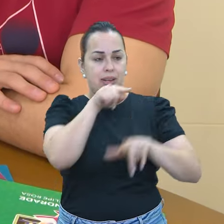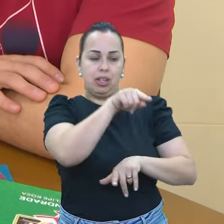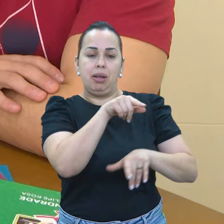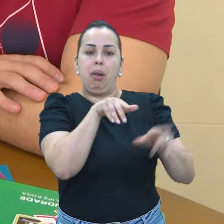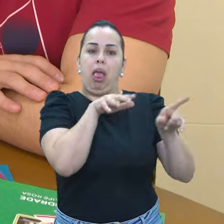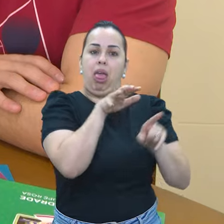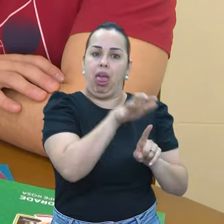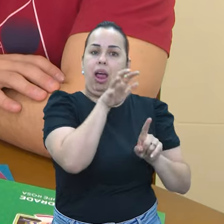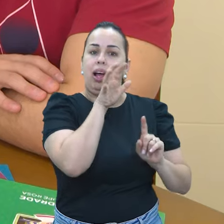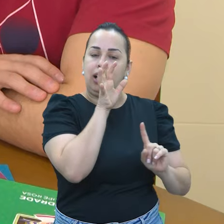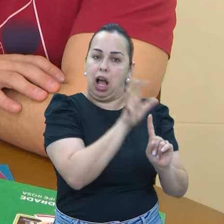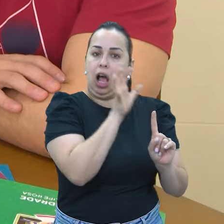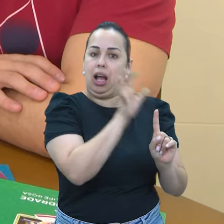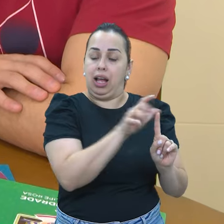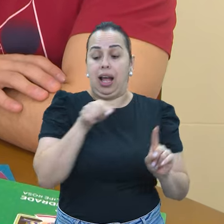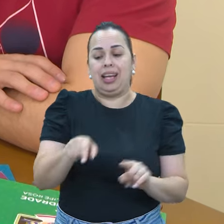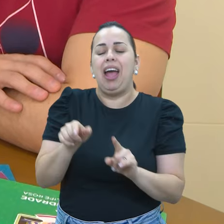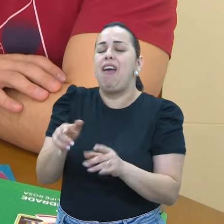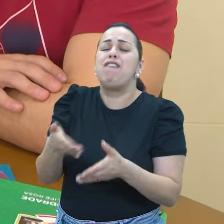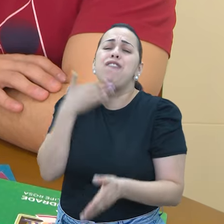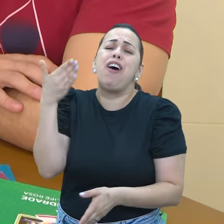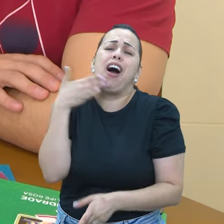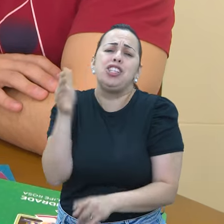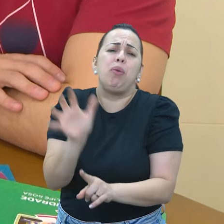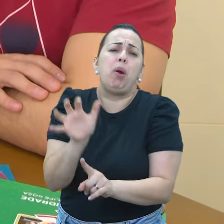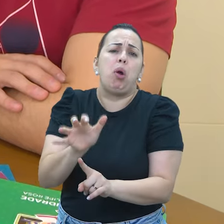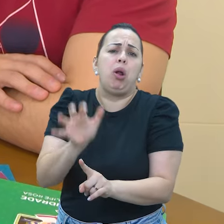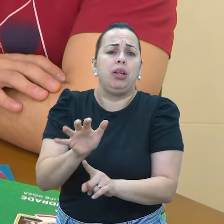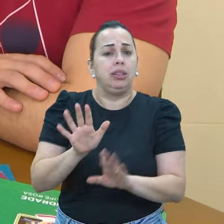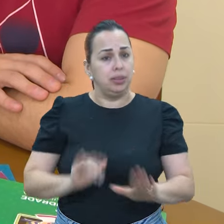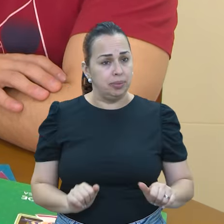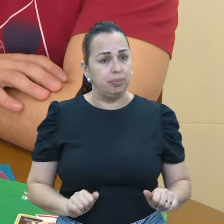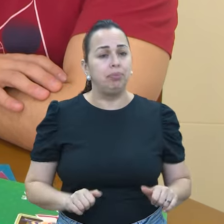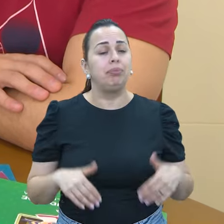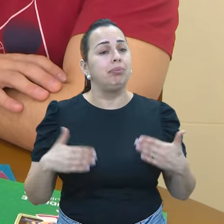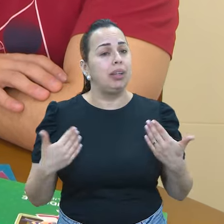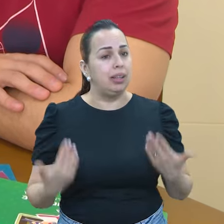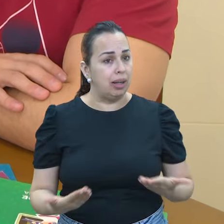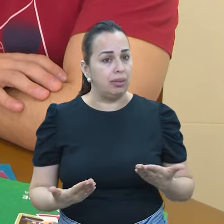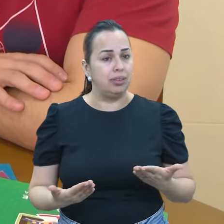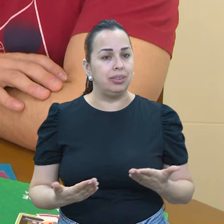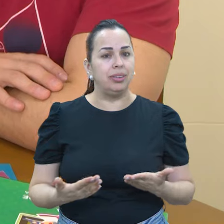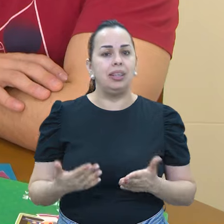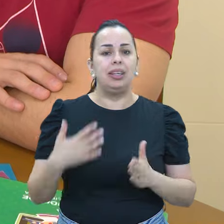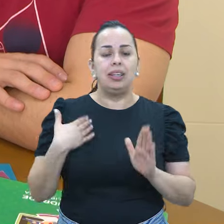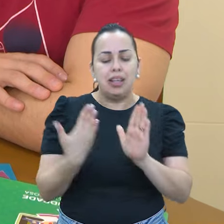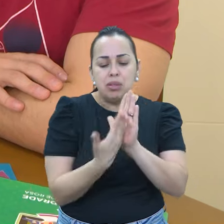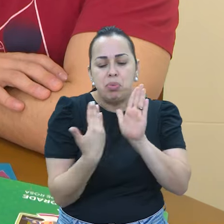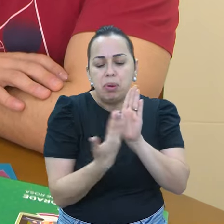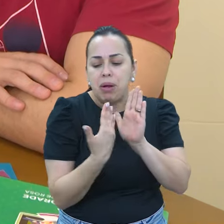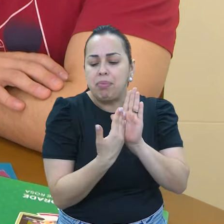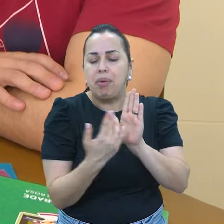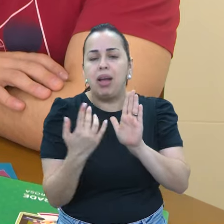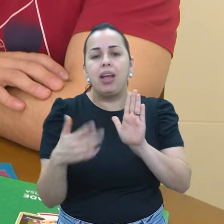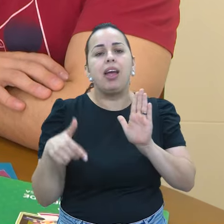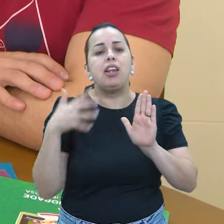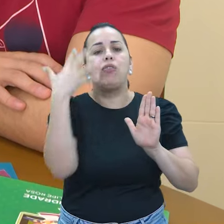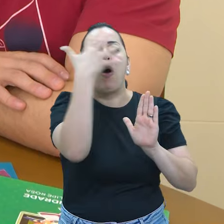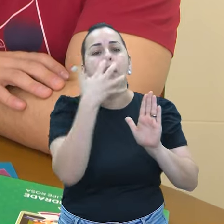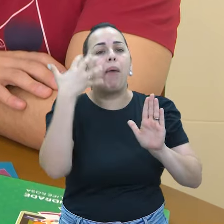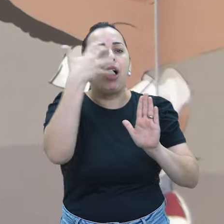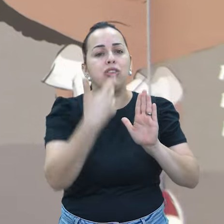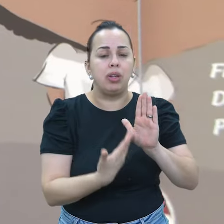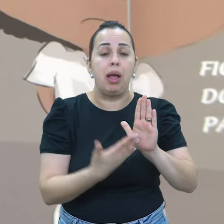dos adolescentes. A gente precisa de mais trabalho com eles, sim, né? Sim. Com os menores, não. Então, a